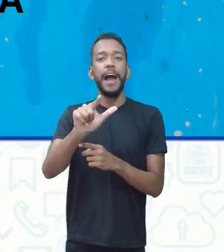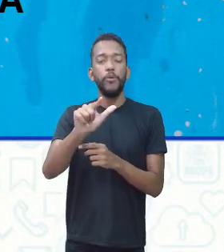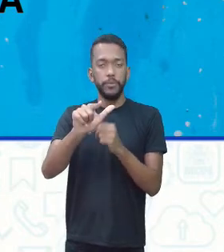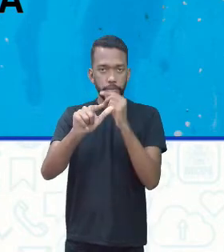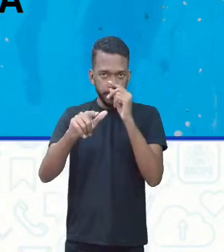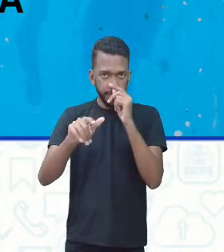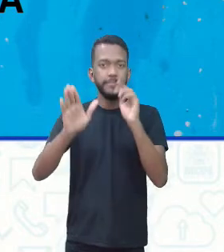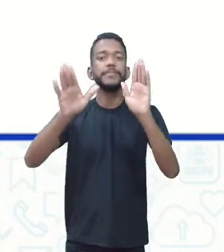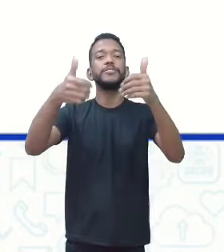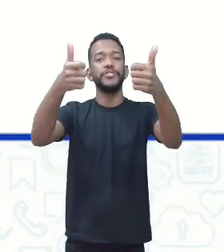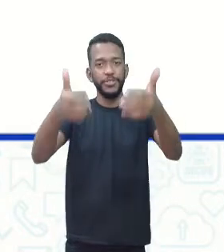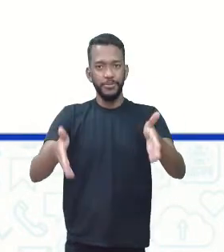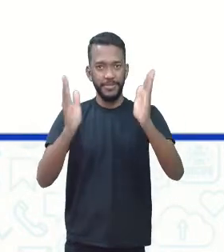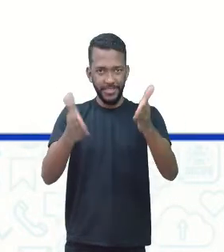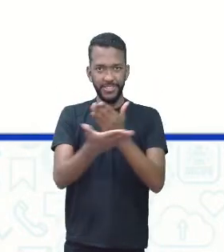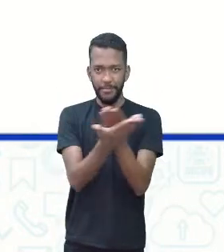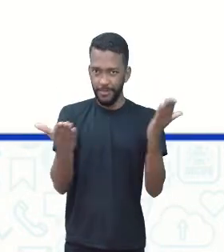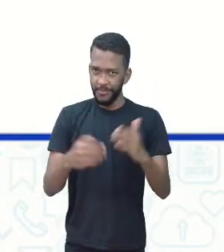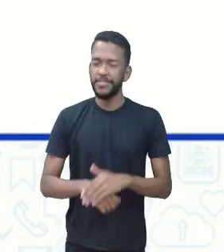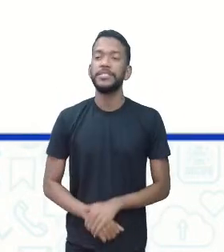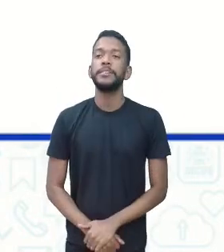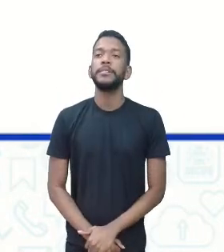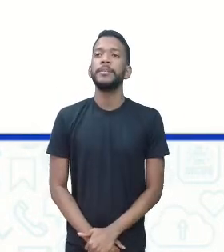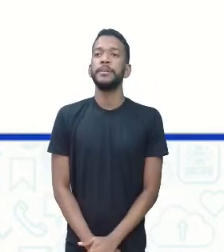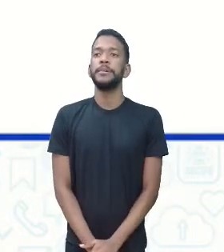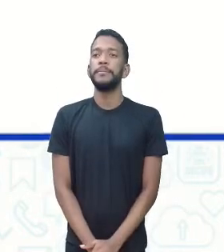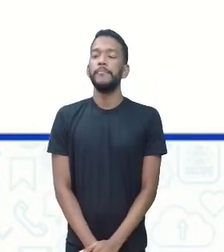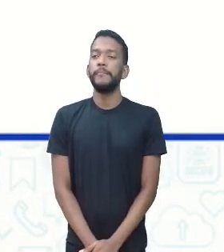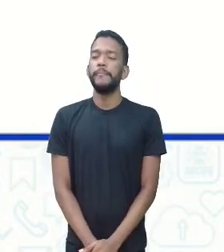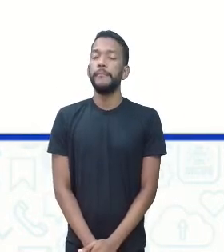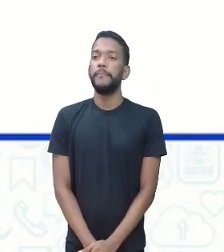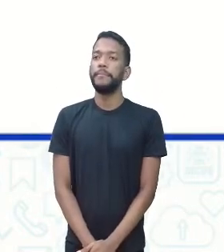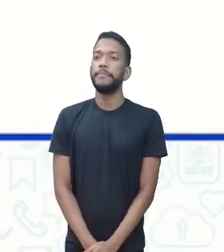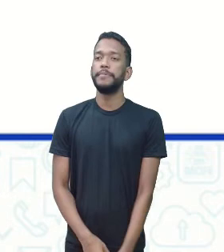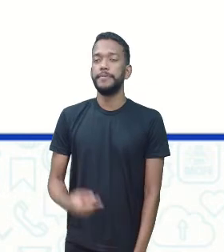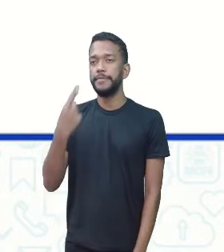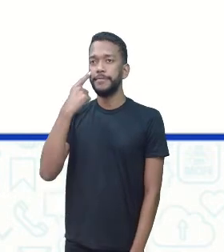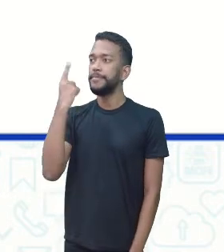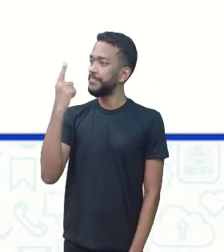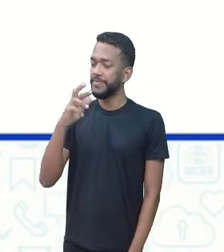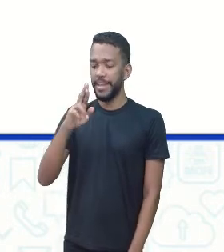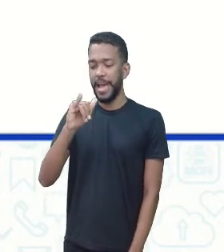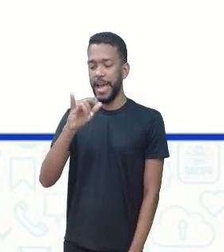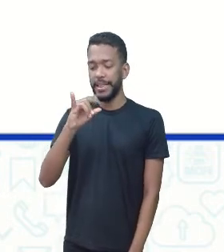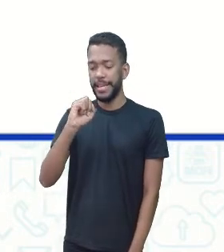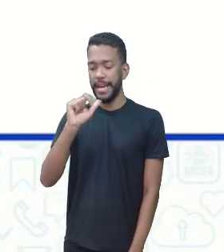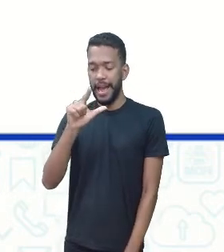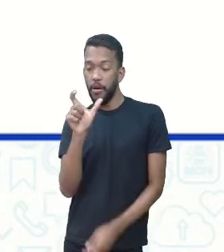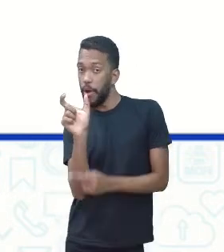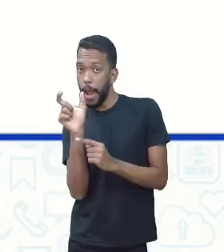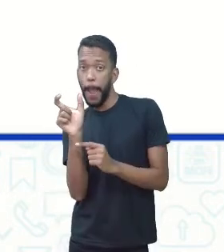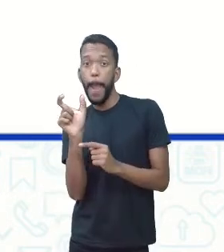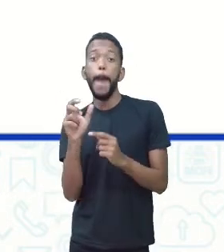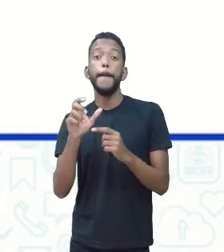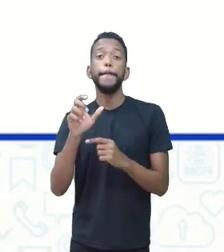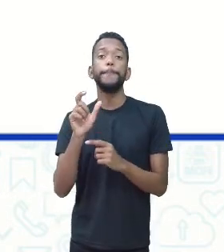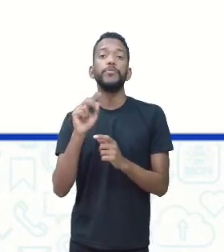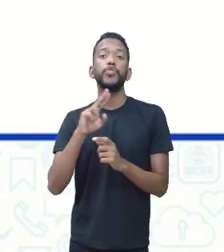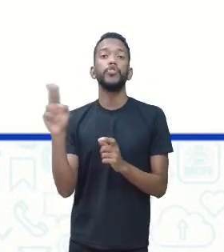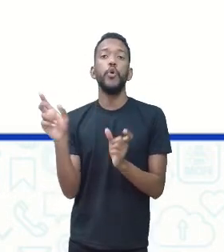para vocês. Então, radical é esse morfema responsável